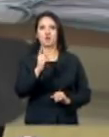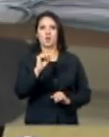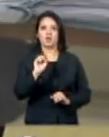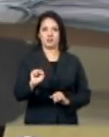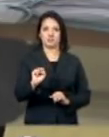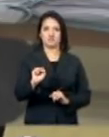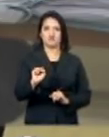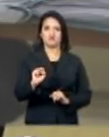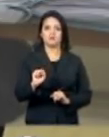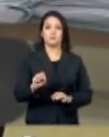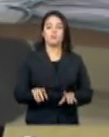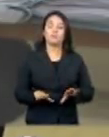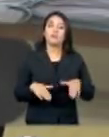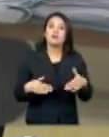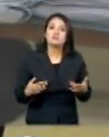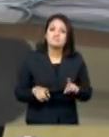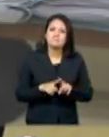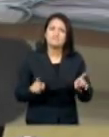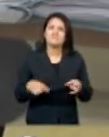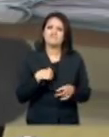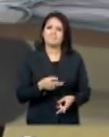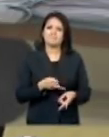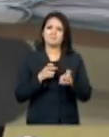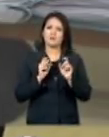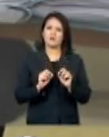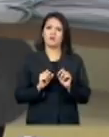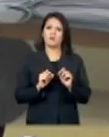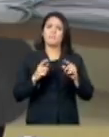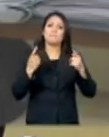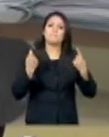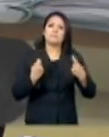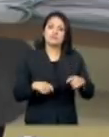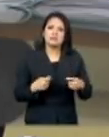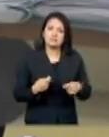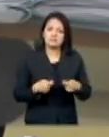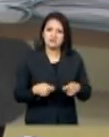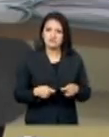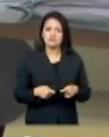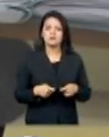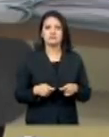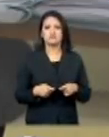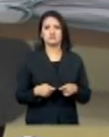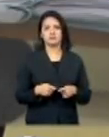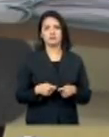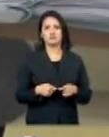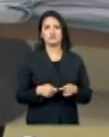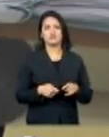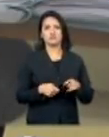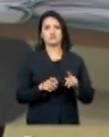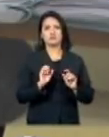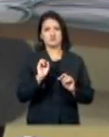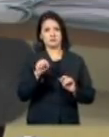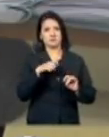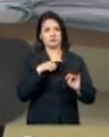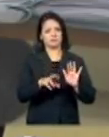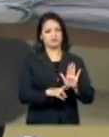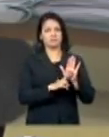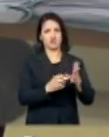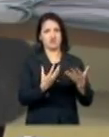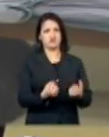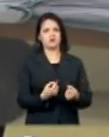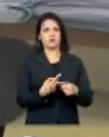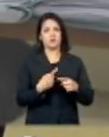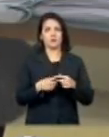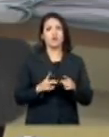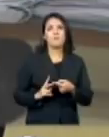tornará a meu ver deve ser provido presidente para reformar o acórdão recorrido e estabelecer o